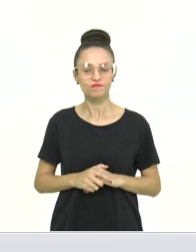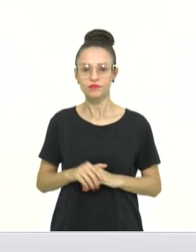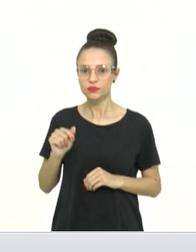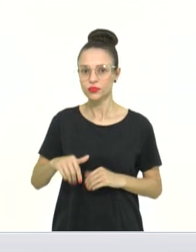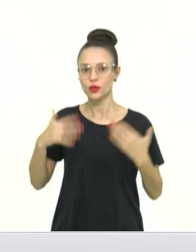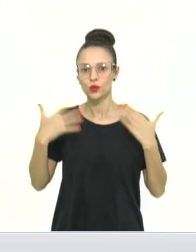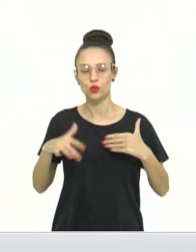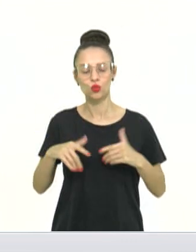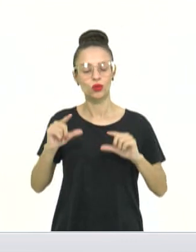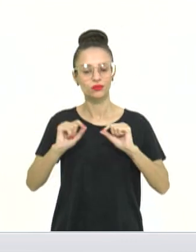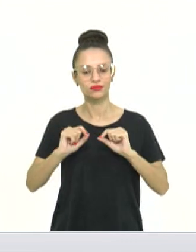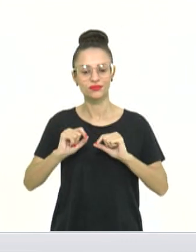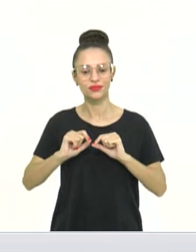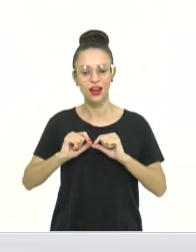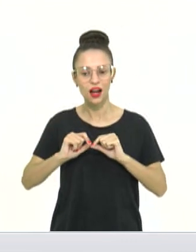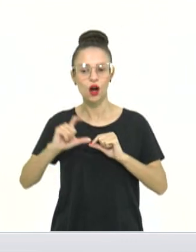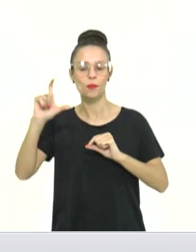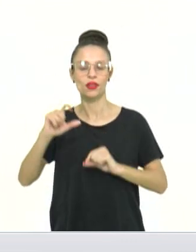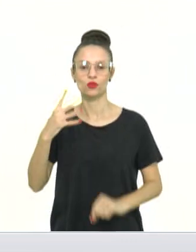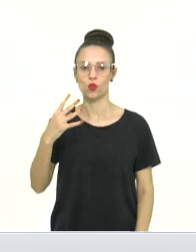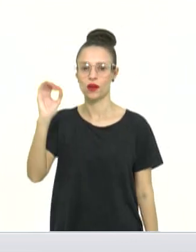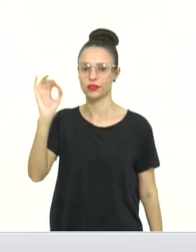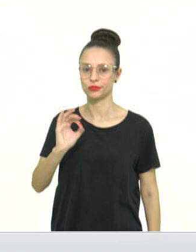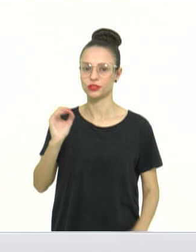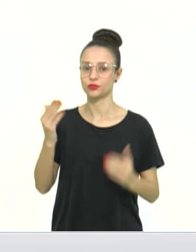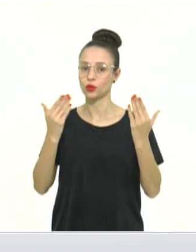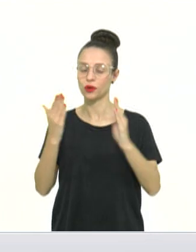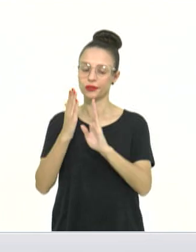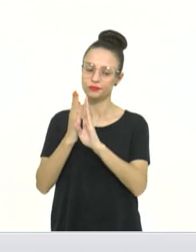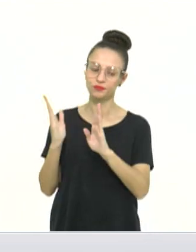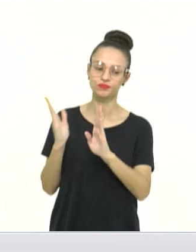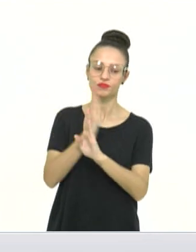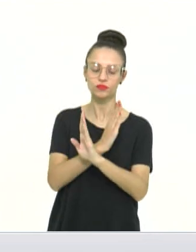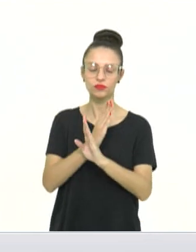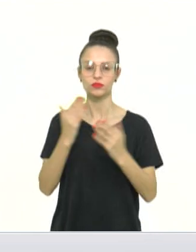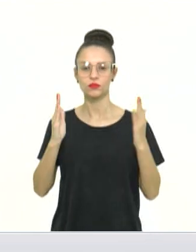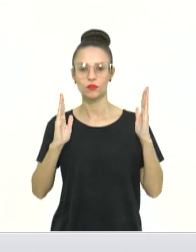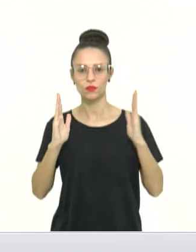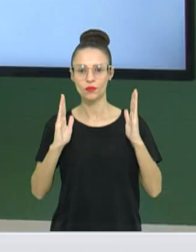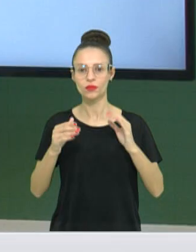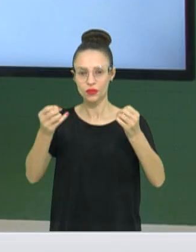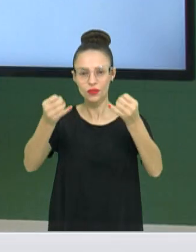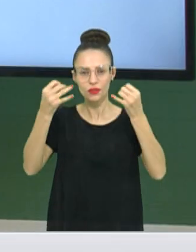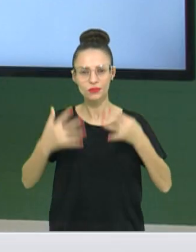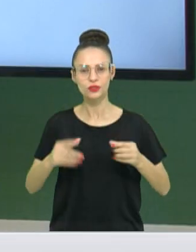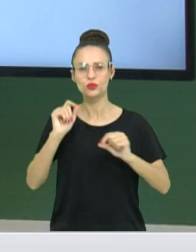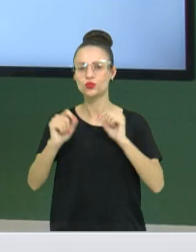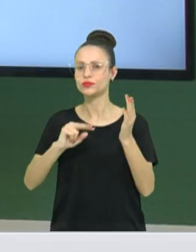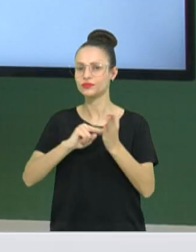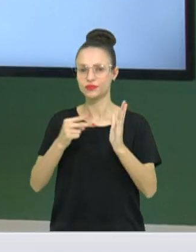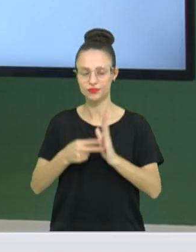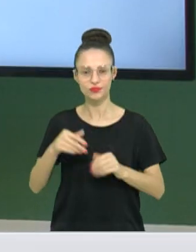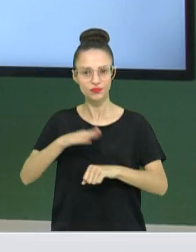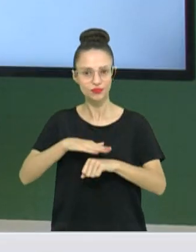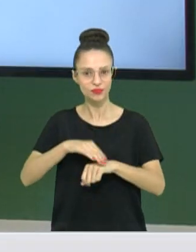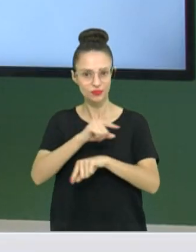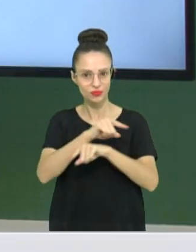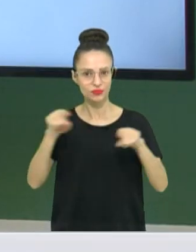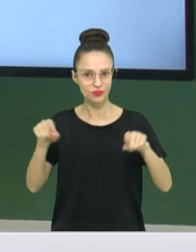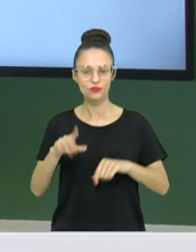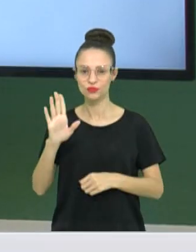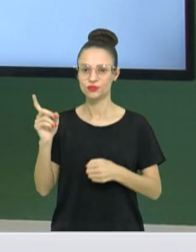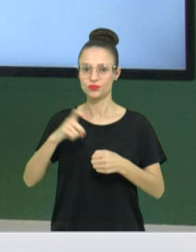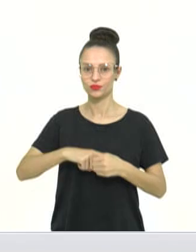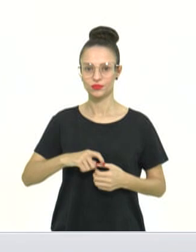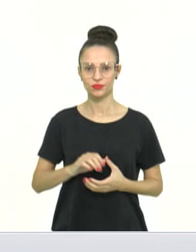um aumento de 40% da procura anterior ao período. Explique esse trecho com as suas palavras. Um tempinho para você e